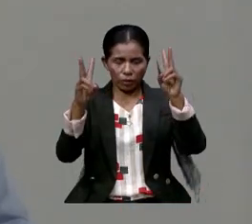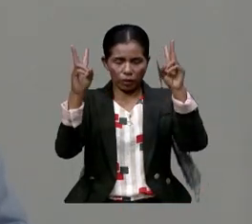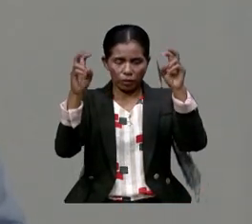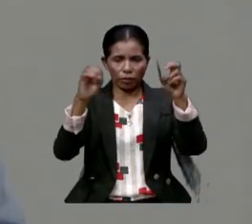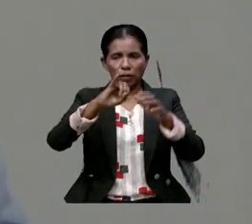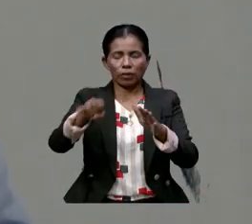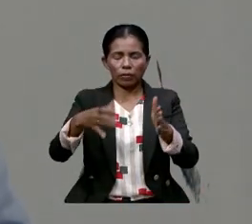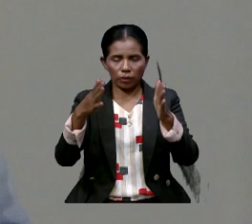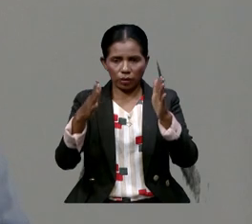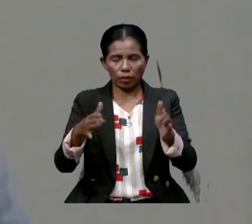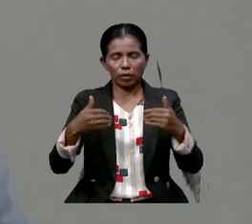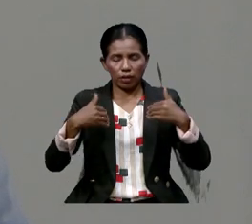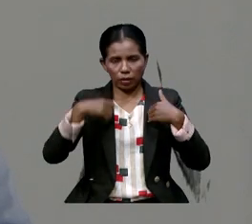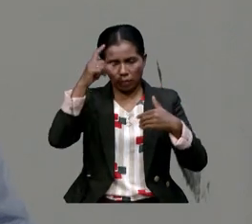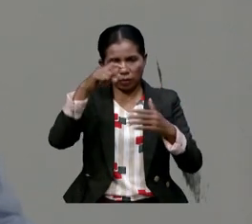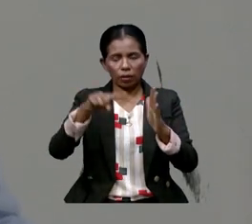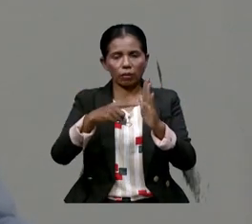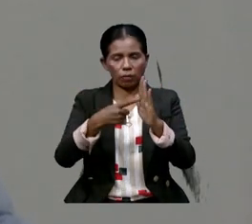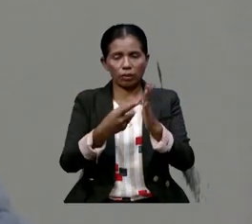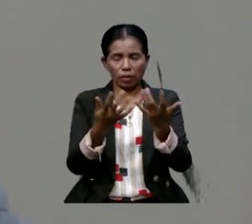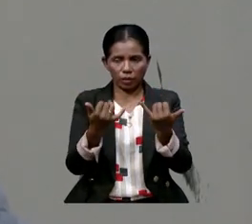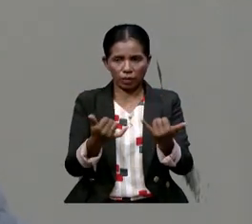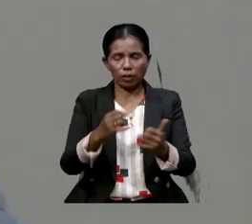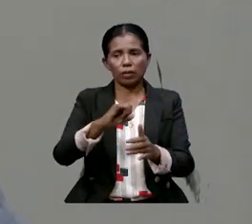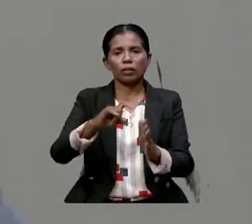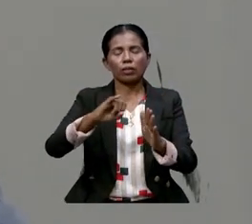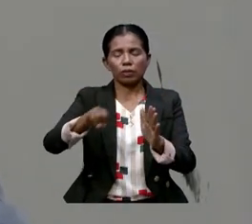jornalismo excelente começa aqui.